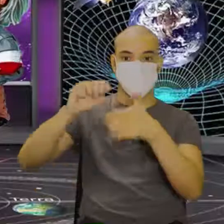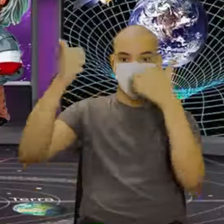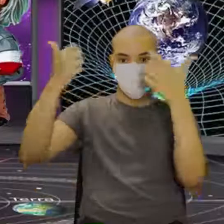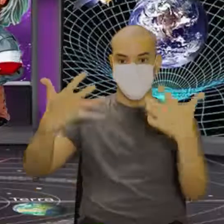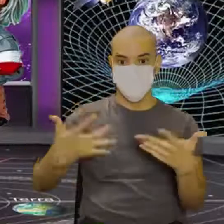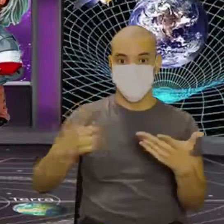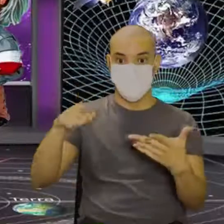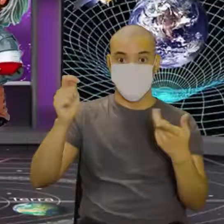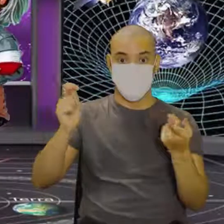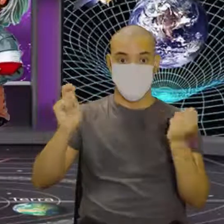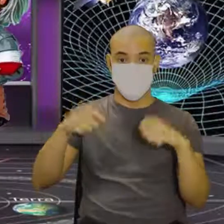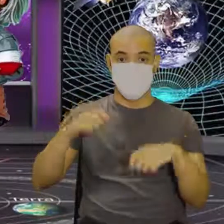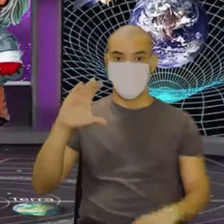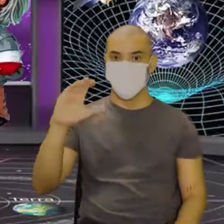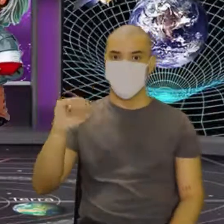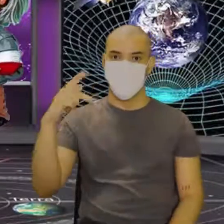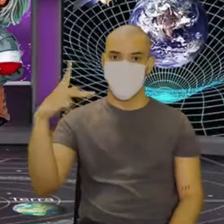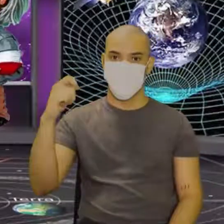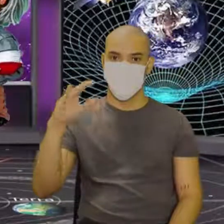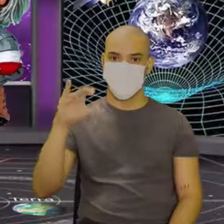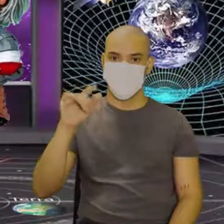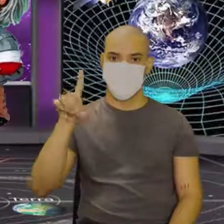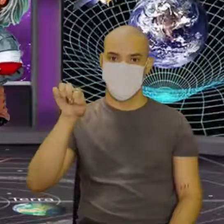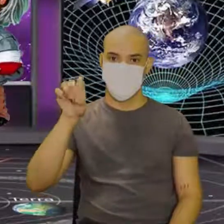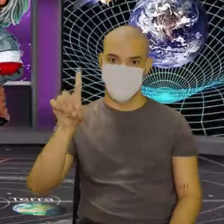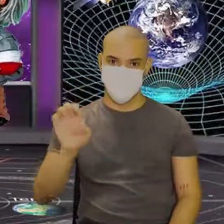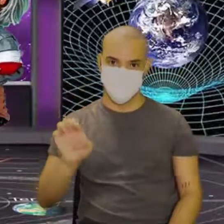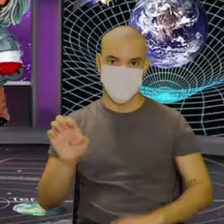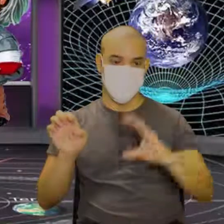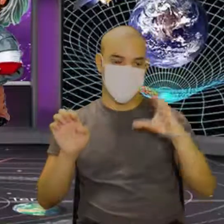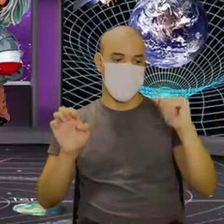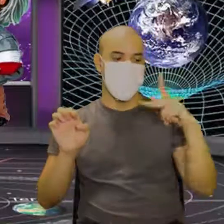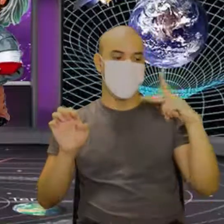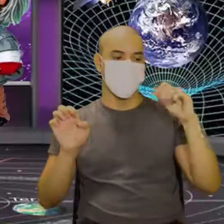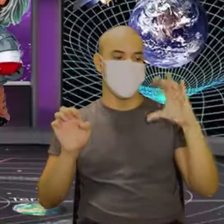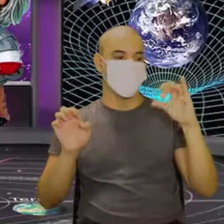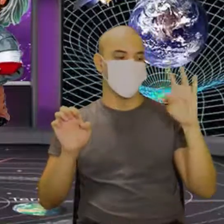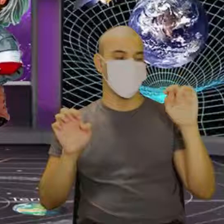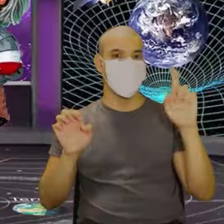desse capacitor, olha só, né? O trocadilho, capacidade do capacitor em